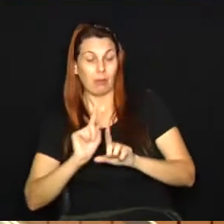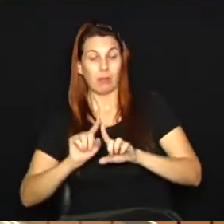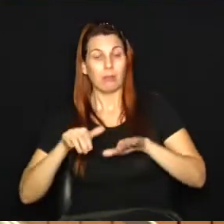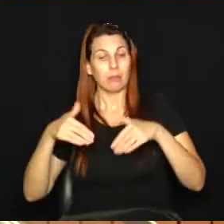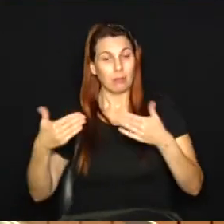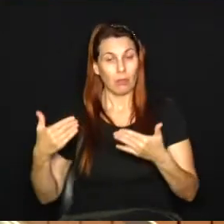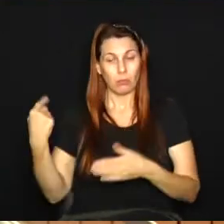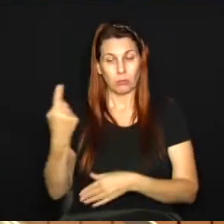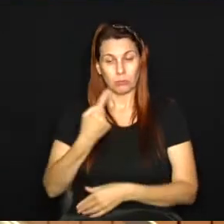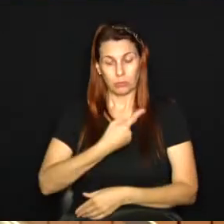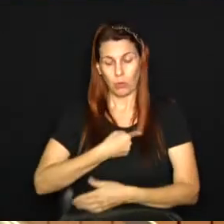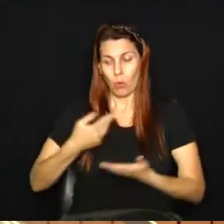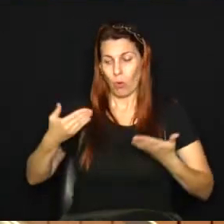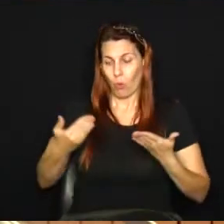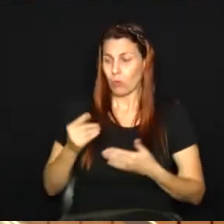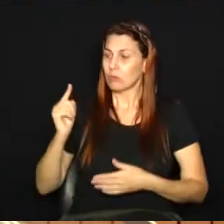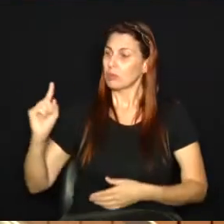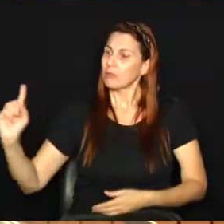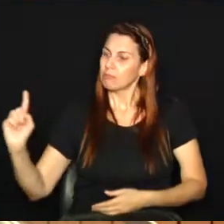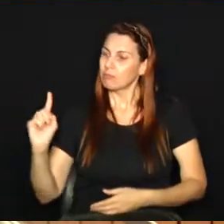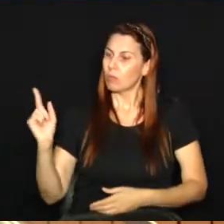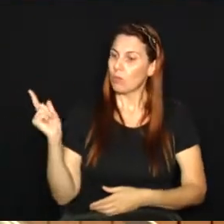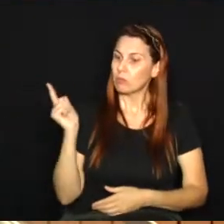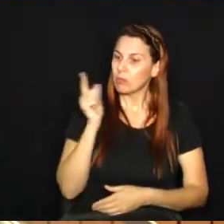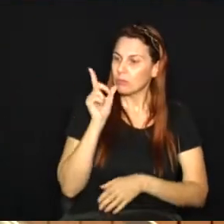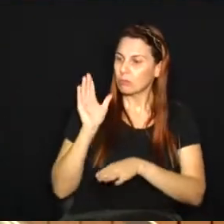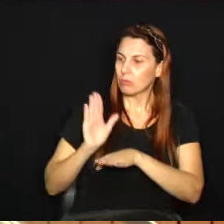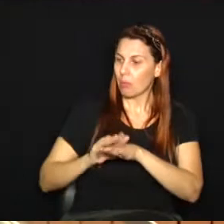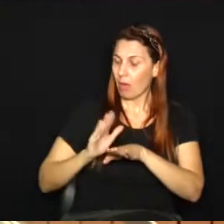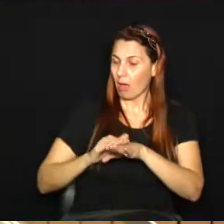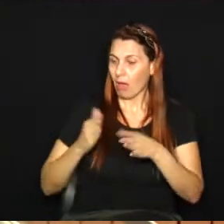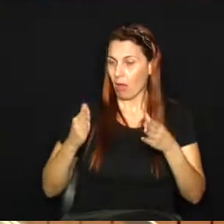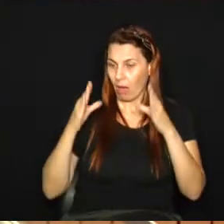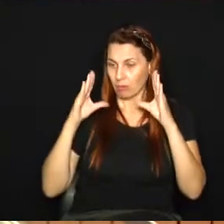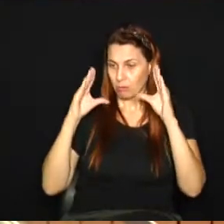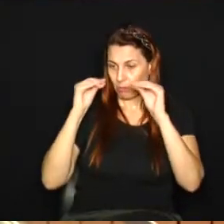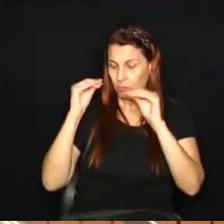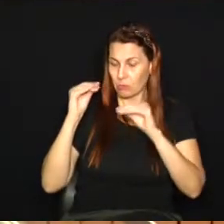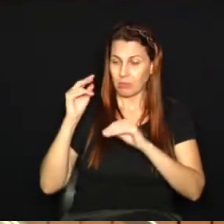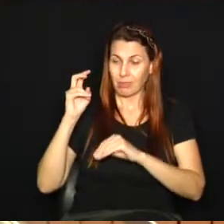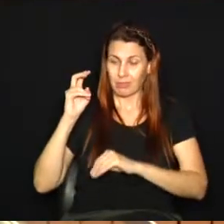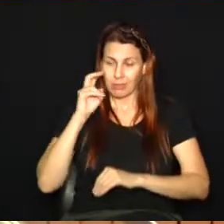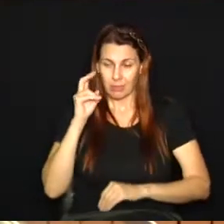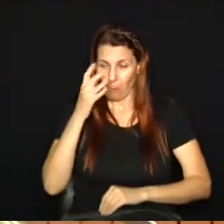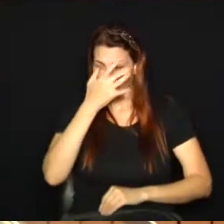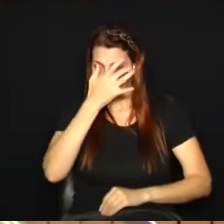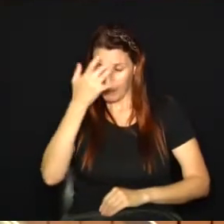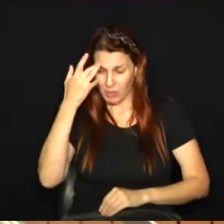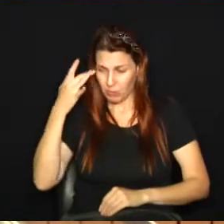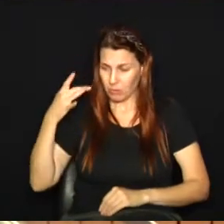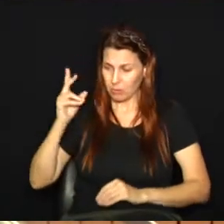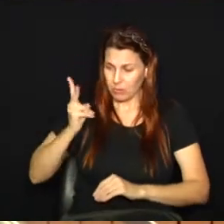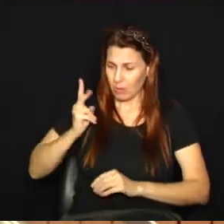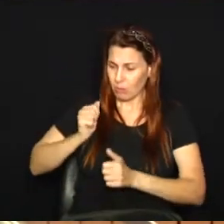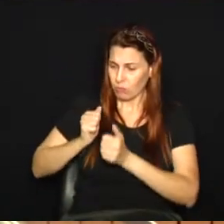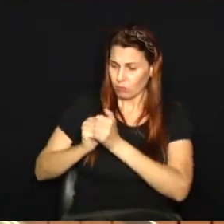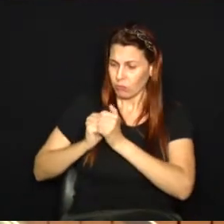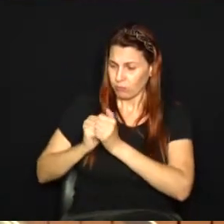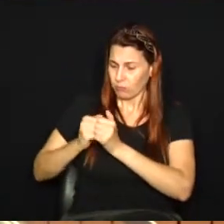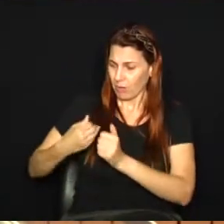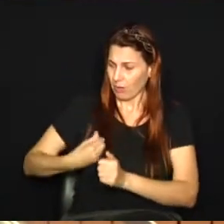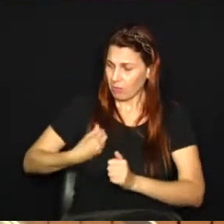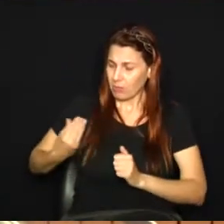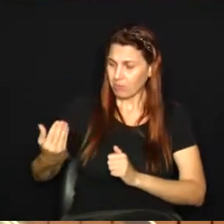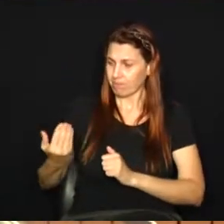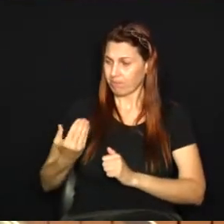aqui estamos hoje, se você conseguiu reunir numa noite de quinta-feira pessoas que são, né, do seu convívio, pessoas que o